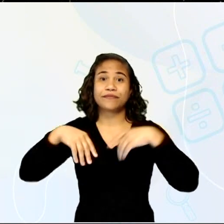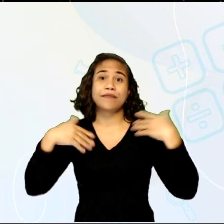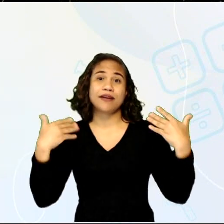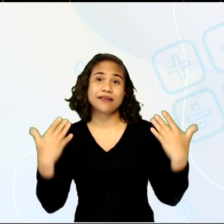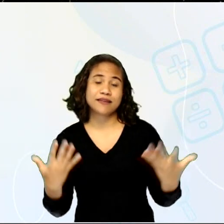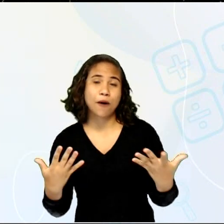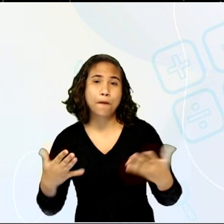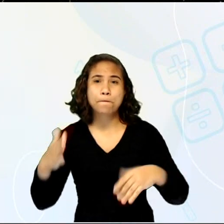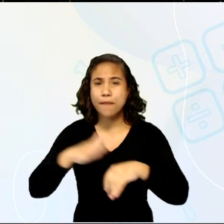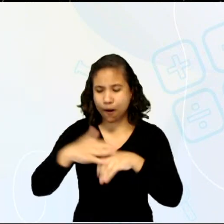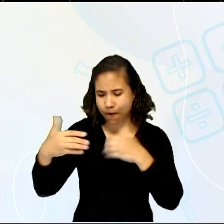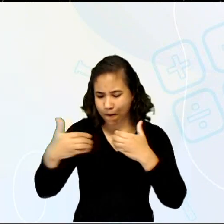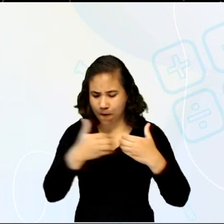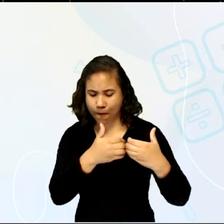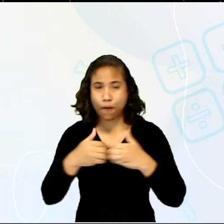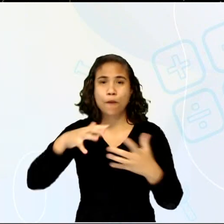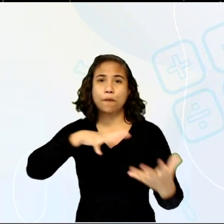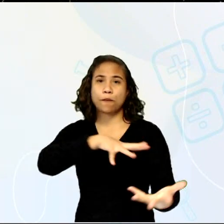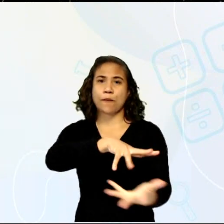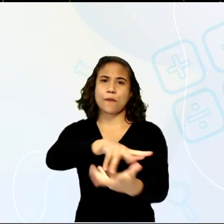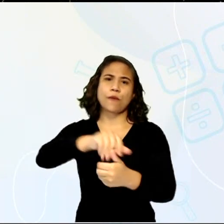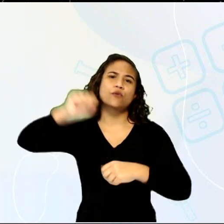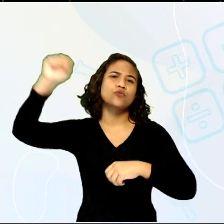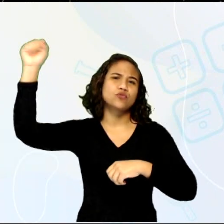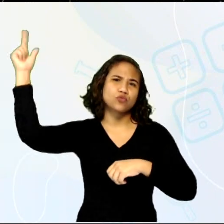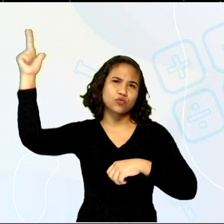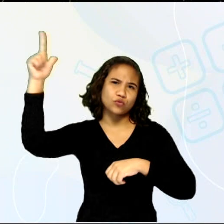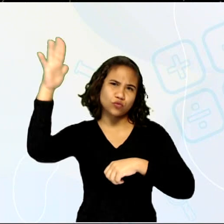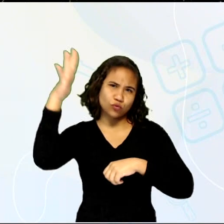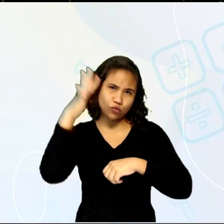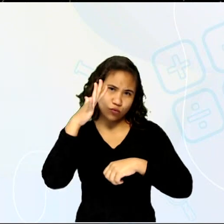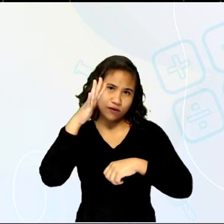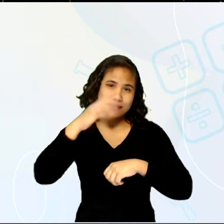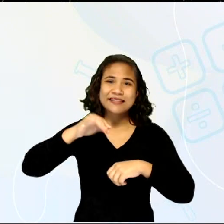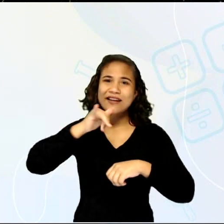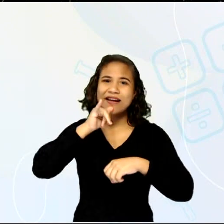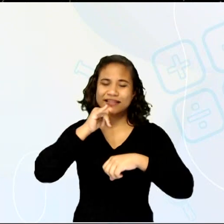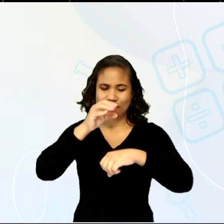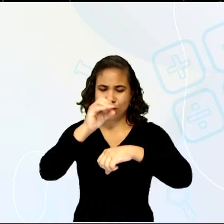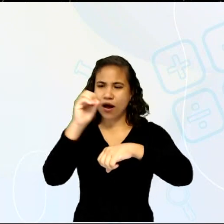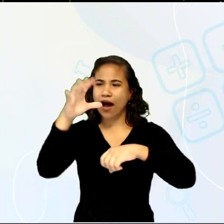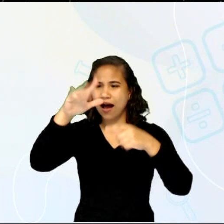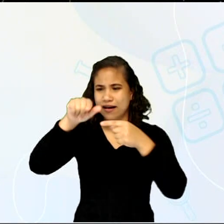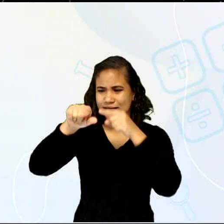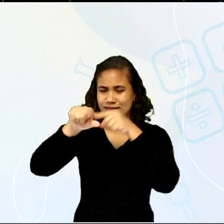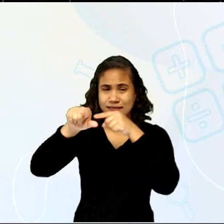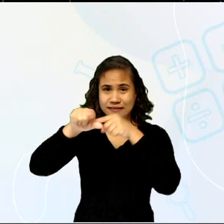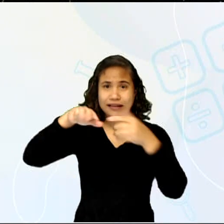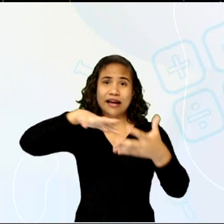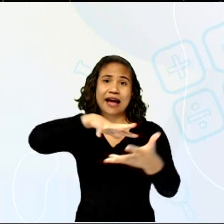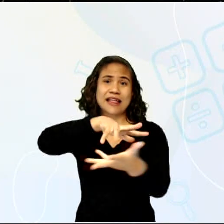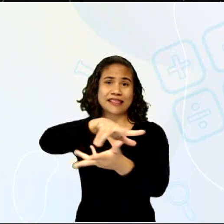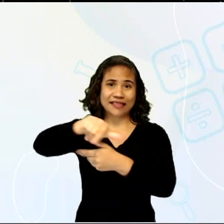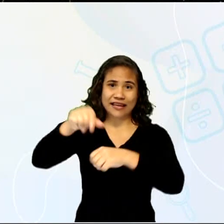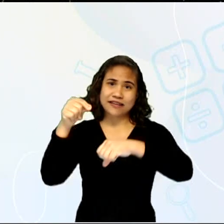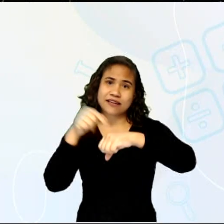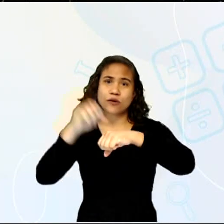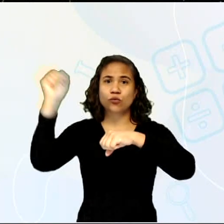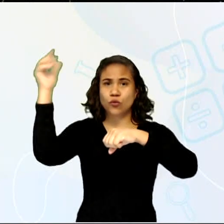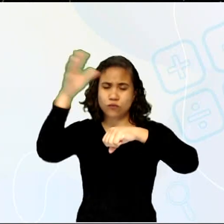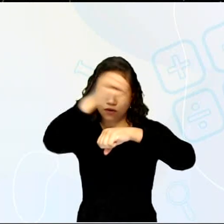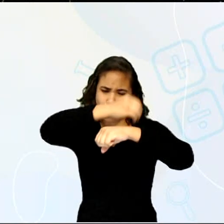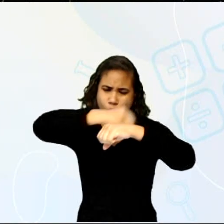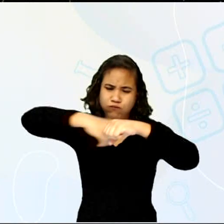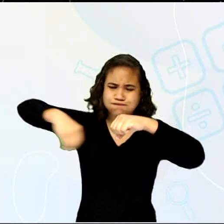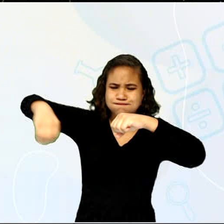estrela mais próxima do nosso planeta é o Sol e a Terra gira em torno do Sol. E nós temos aí